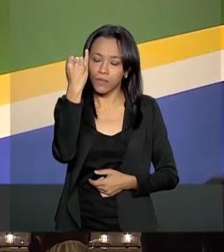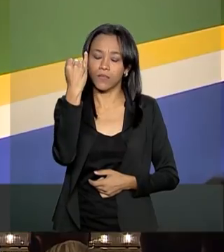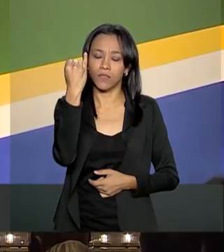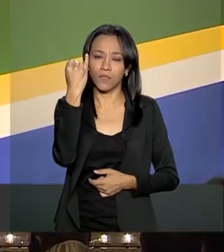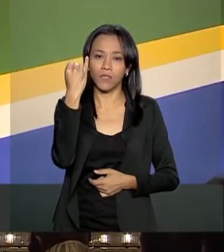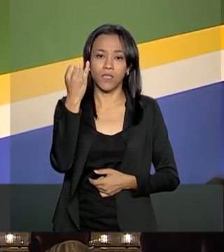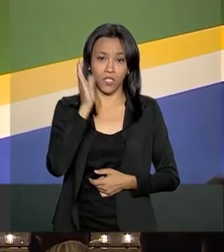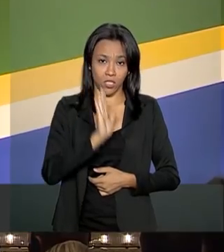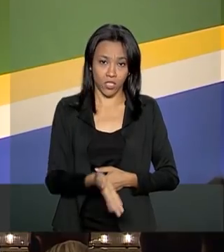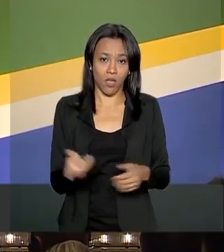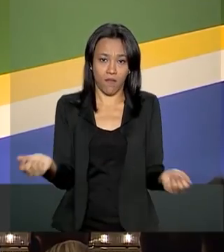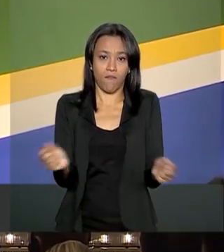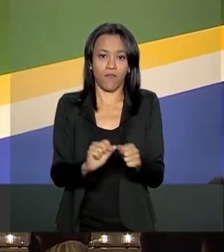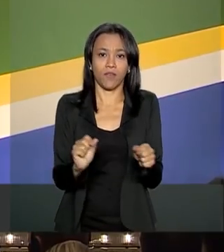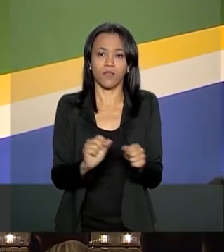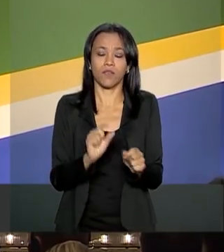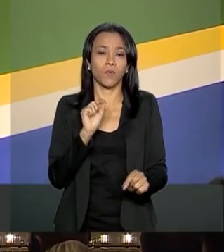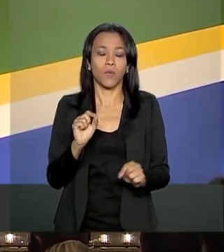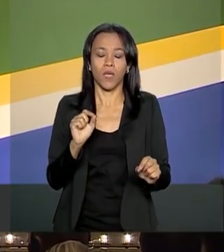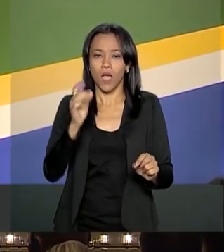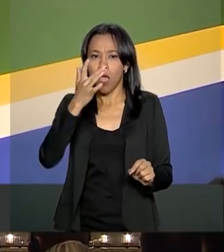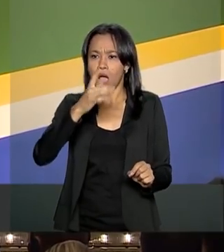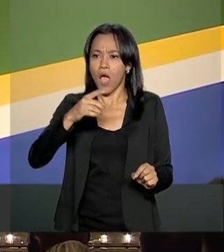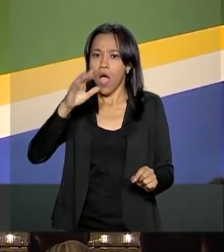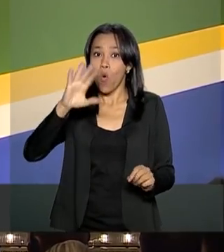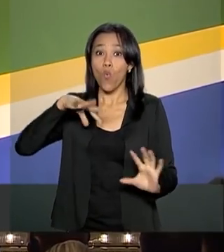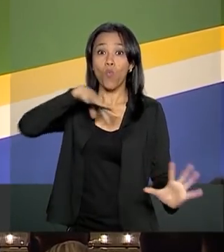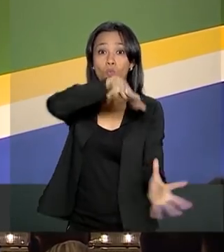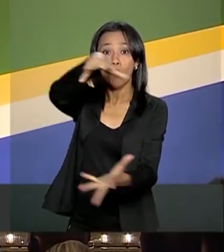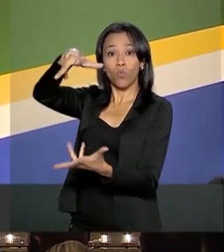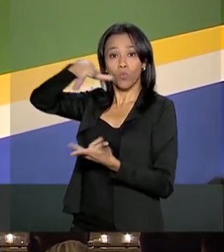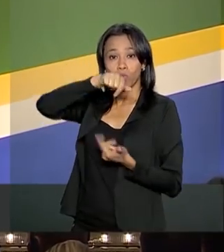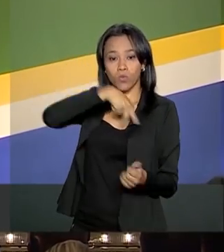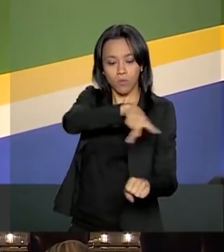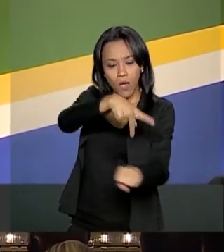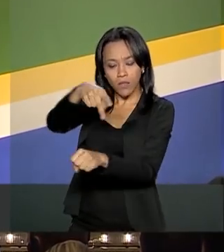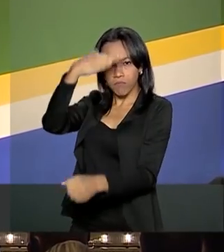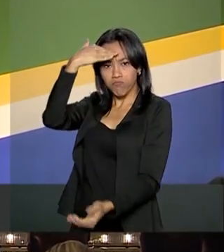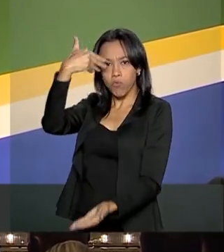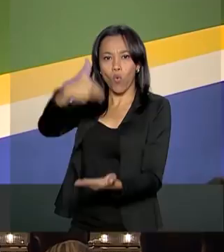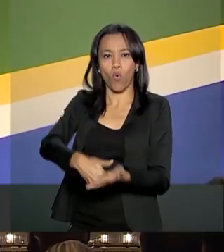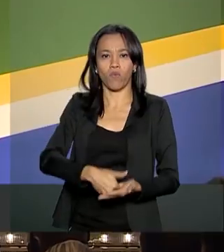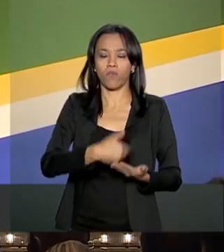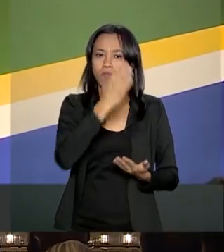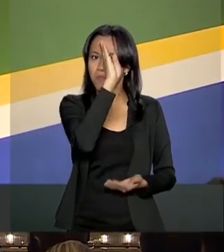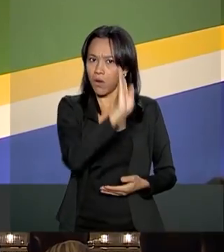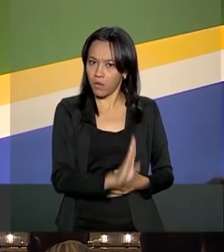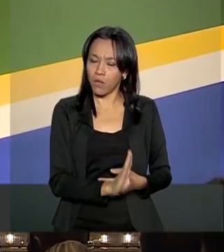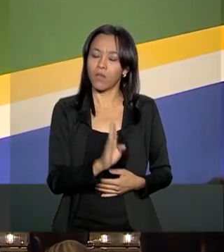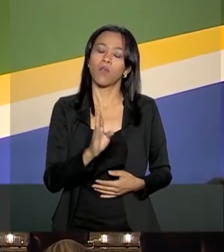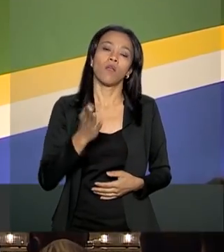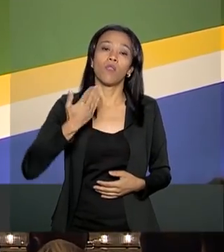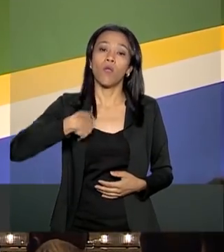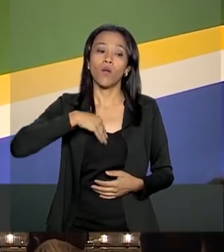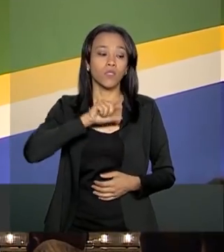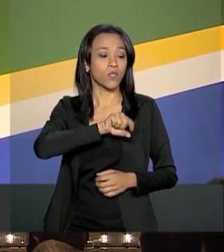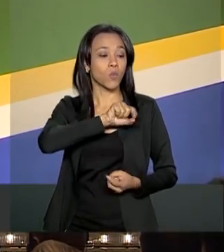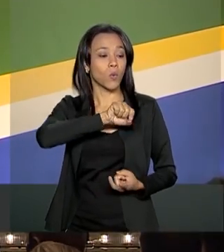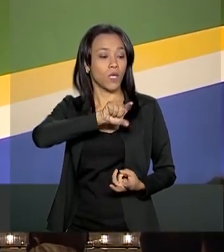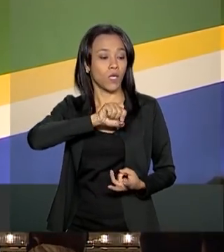está fazendo despertar a confiança no mundo, é nós termos escolhido uma